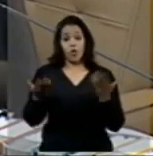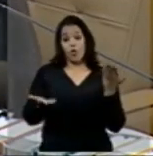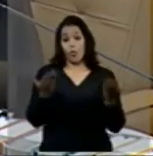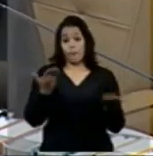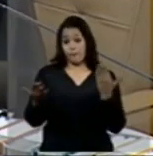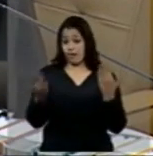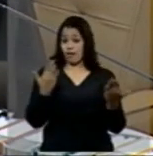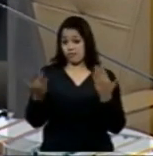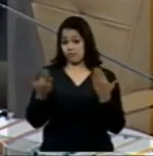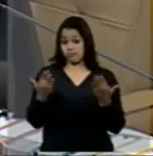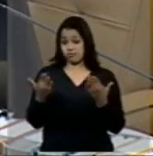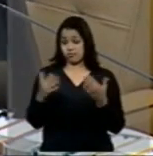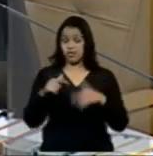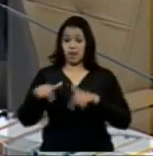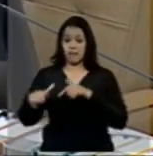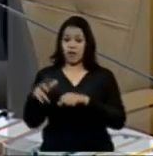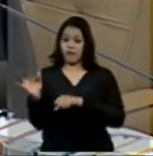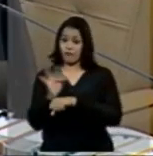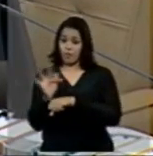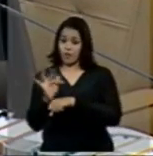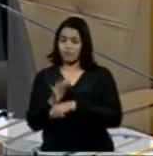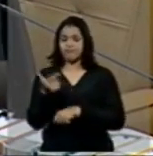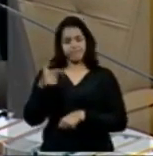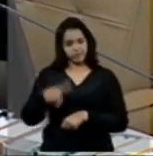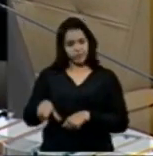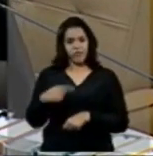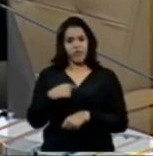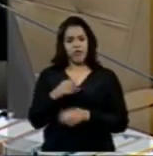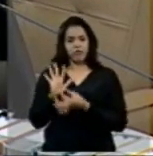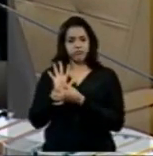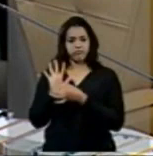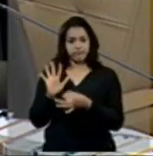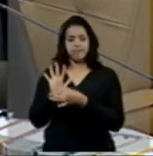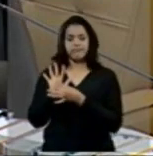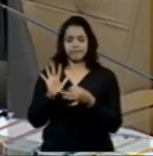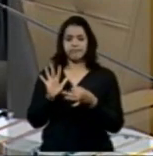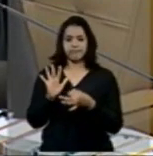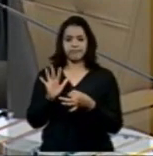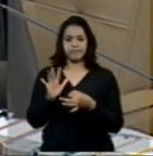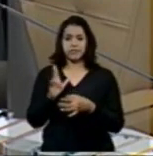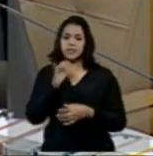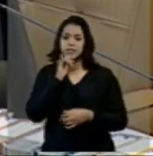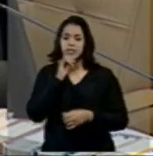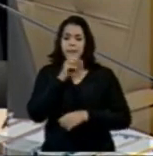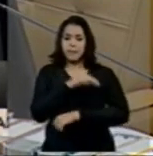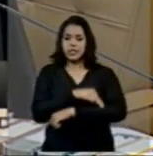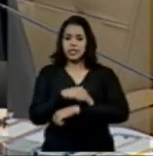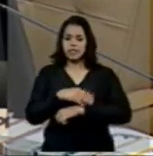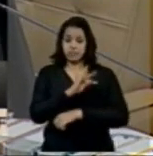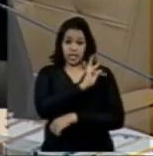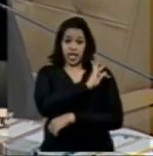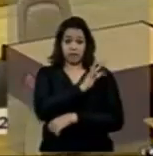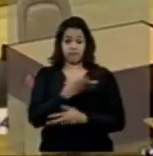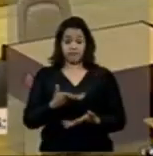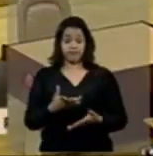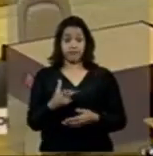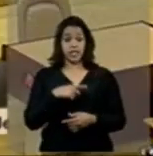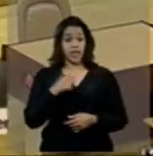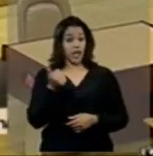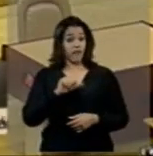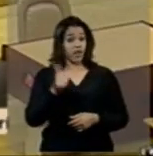Mais uma vez, aqui eu transcrevo a magistério técnico a respeito. Uma